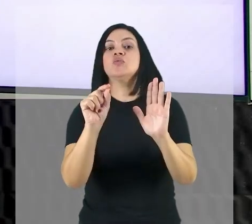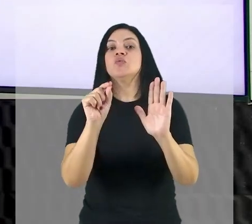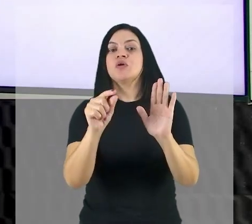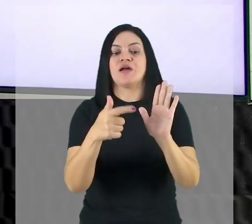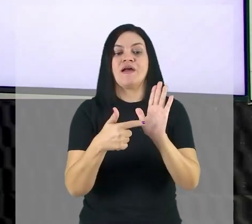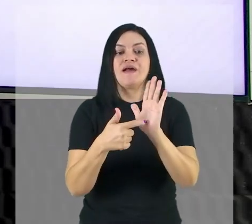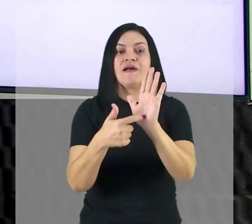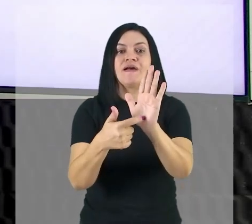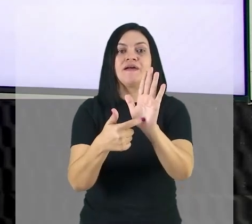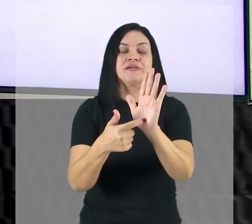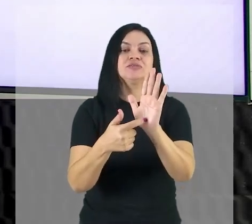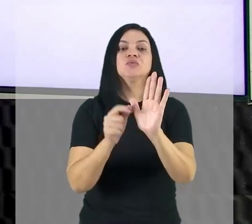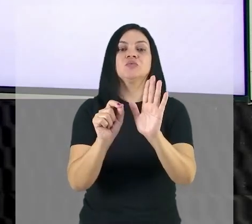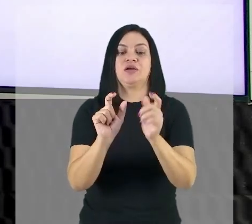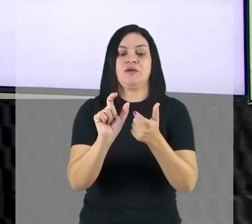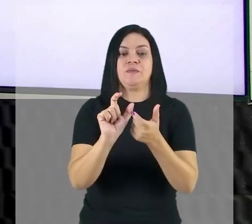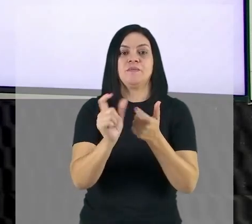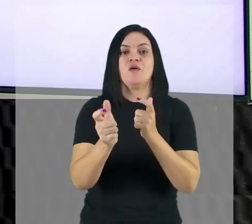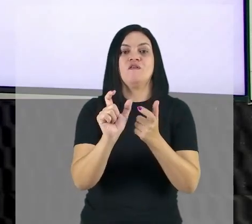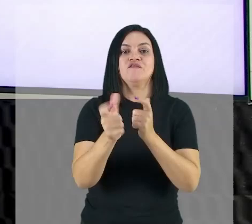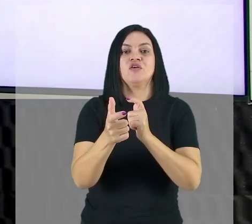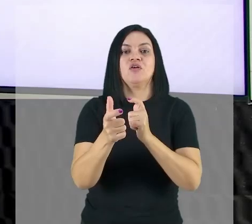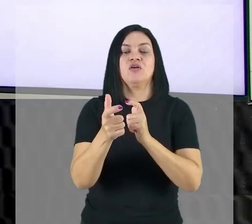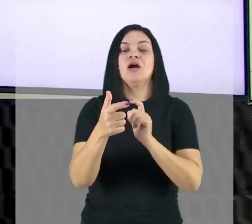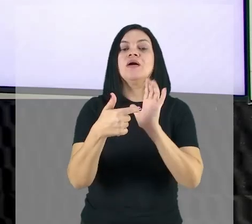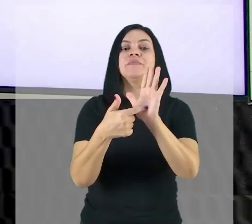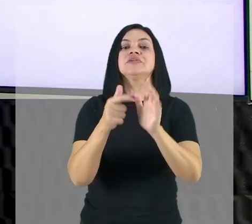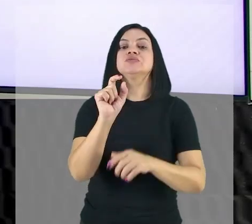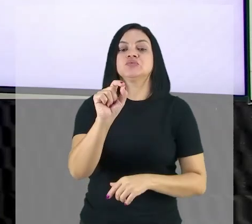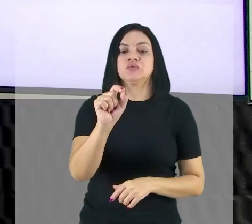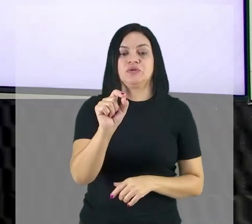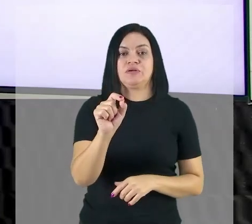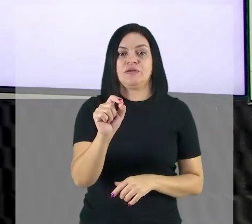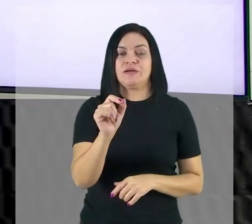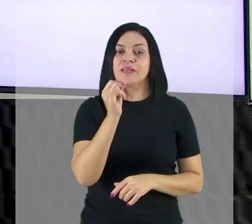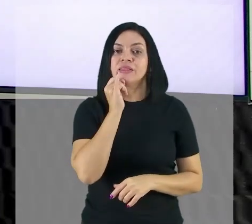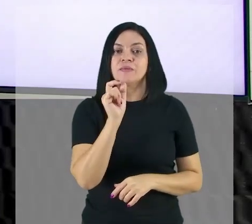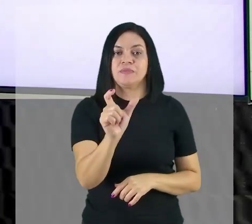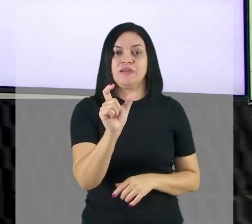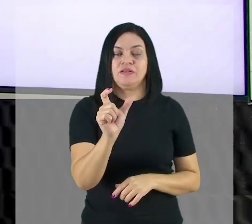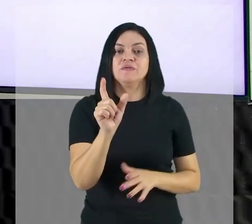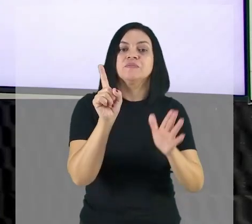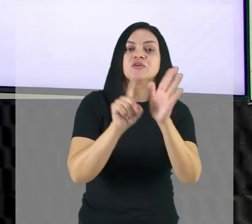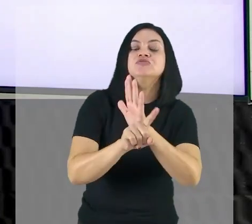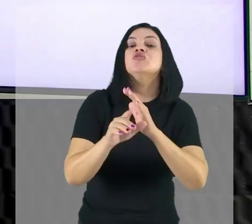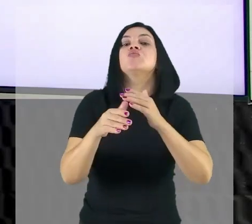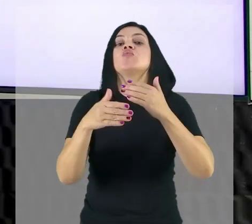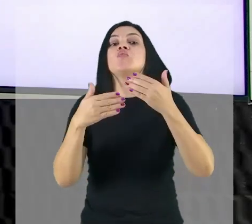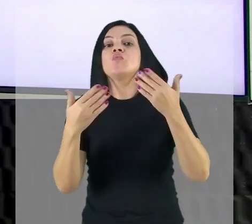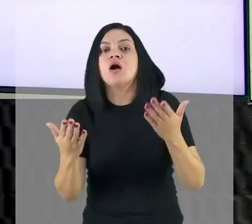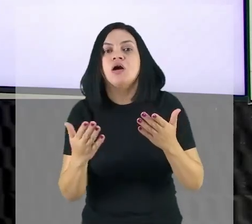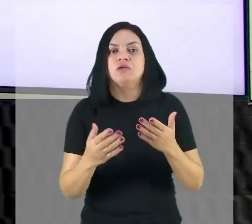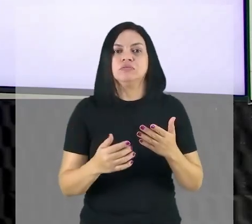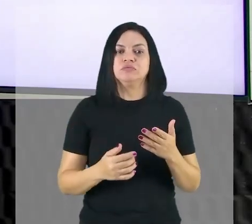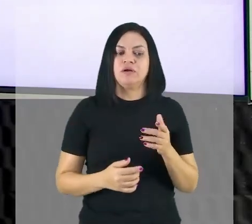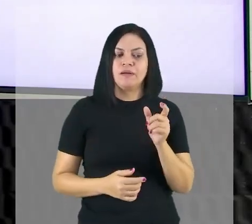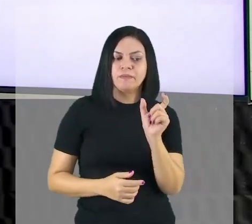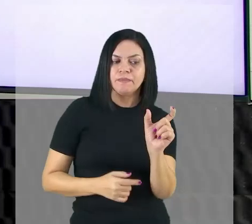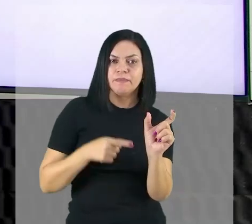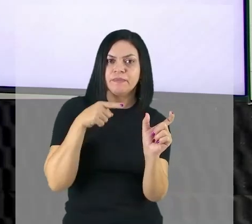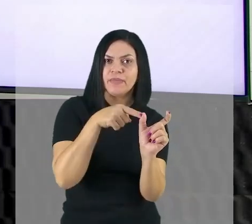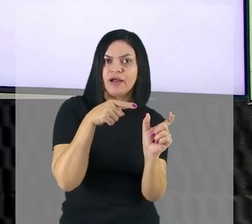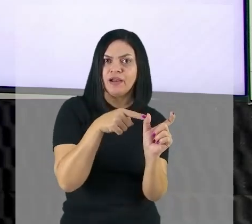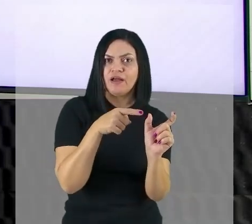morfologicamente o quê? A pergunta é como se quisesse saber assim, qual é a classe gramatical